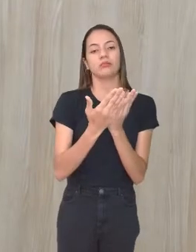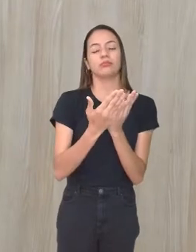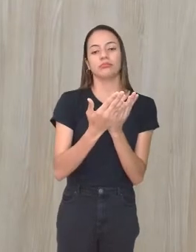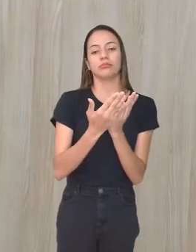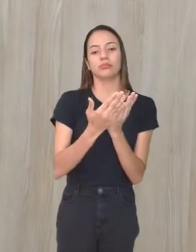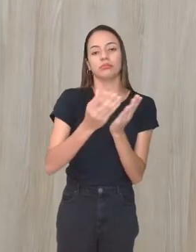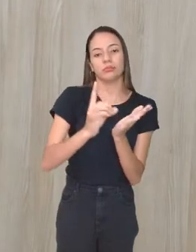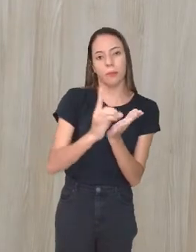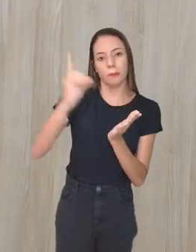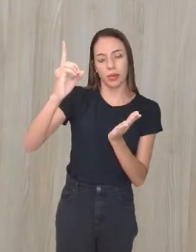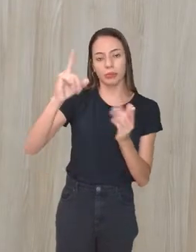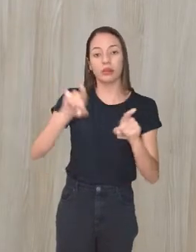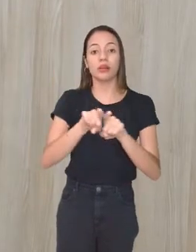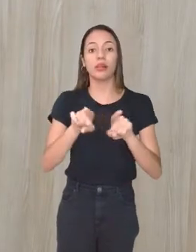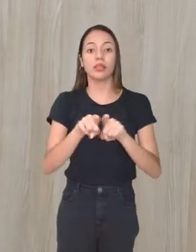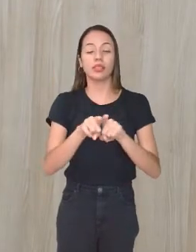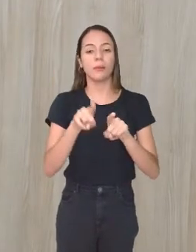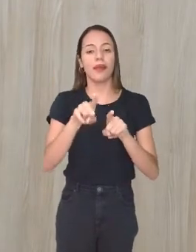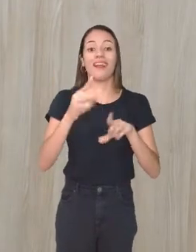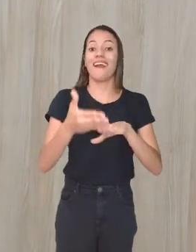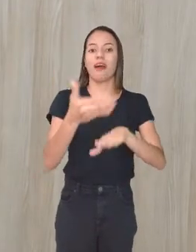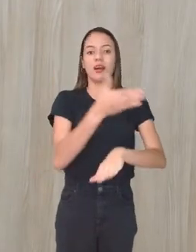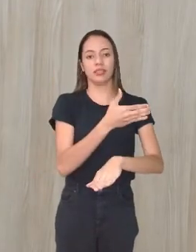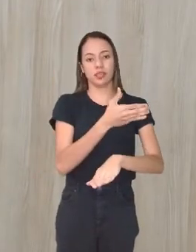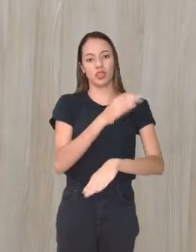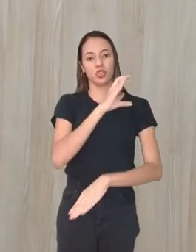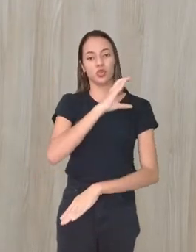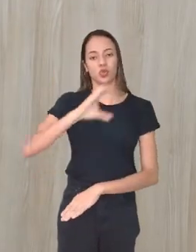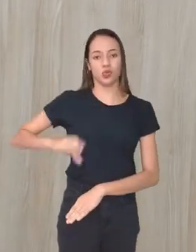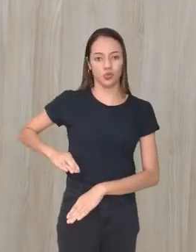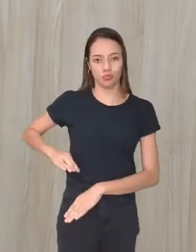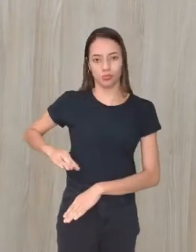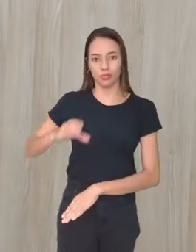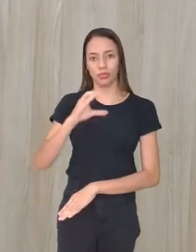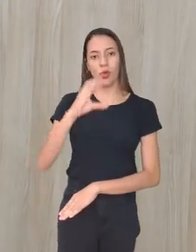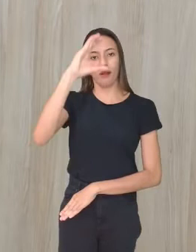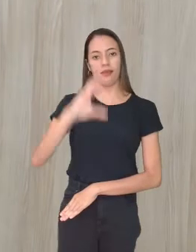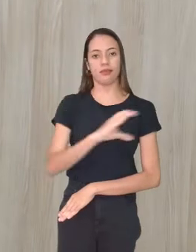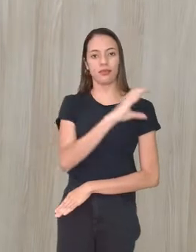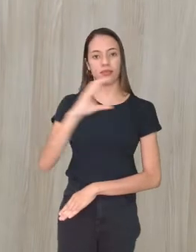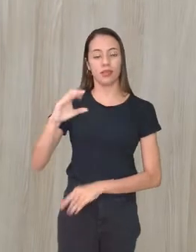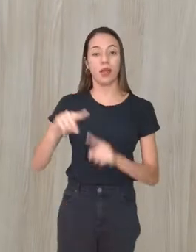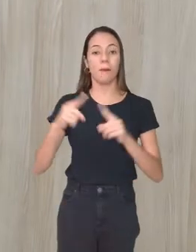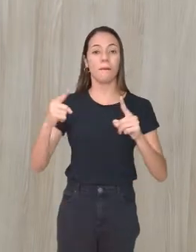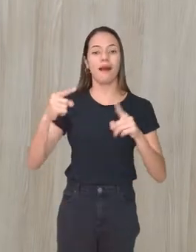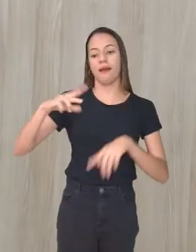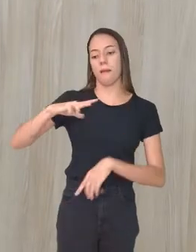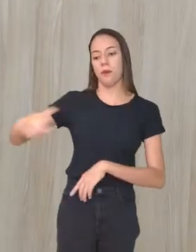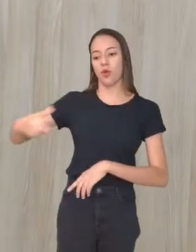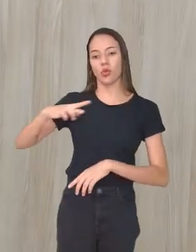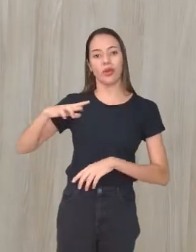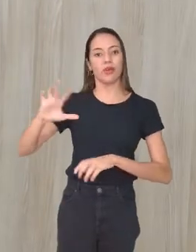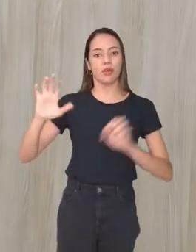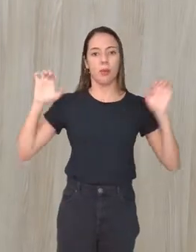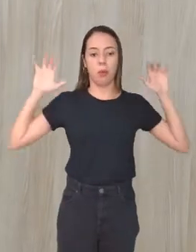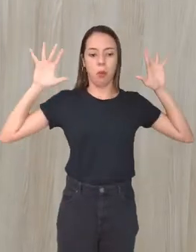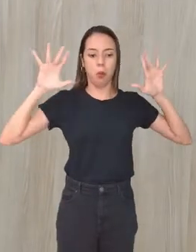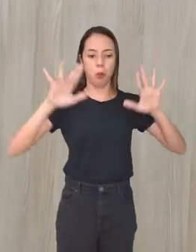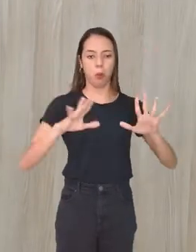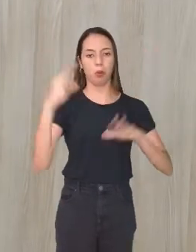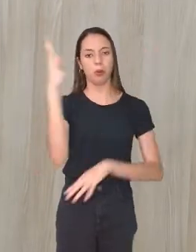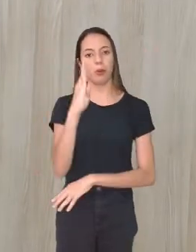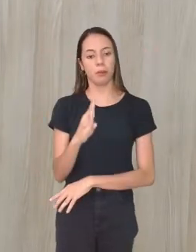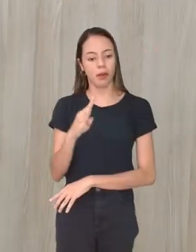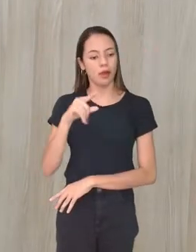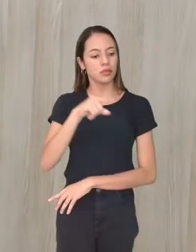João, ela é anterior ao cristianismo. Mas aí quando os portugueses invadiram o Brasil, então trouxeram essa